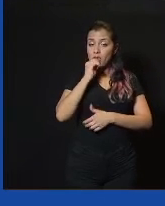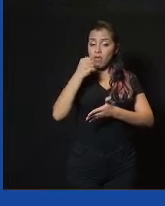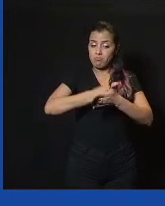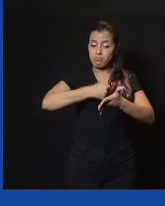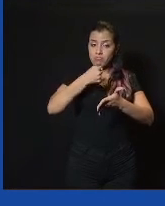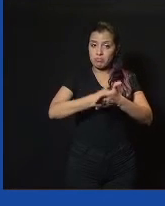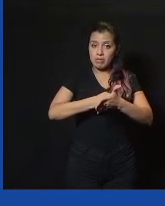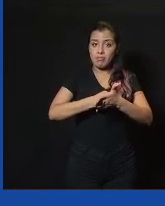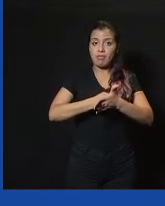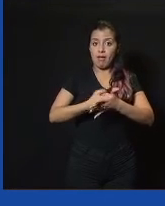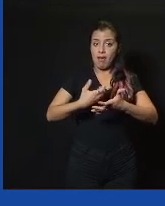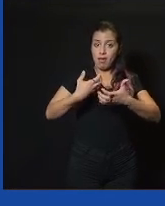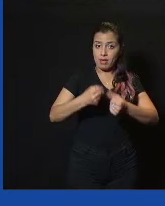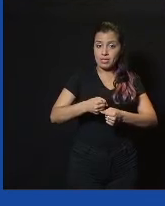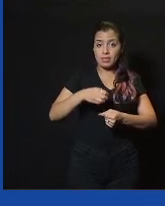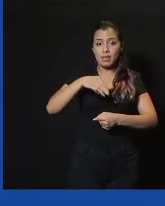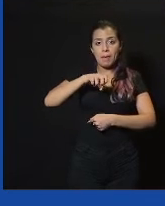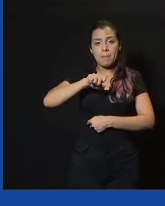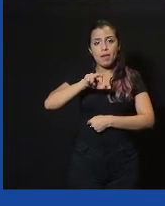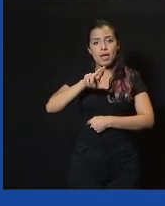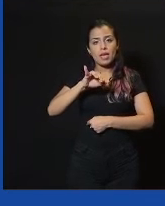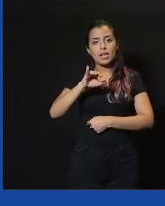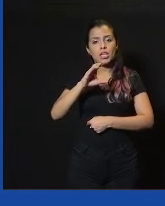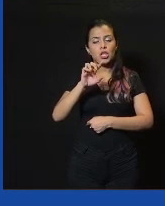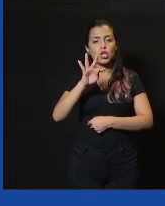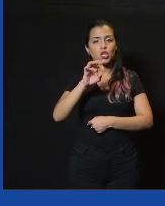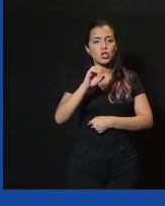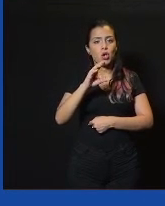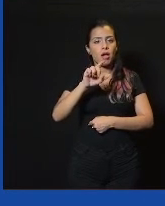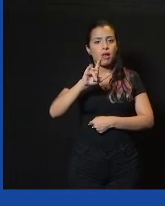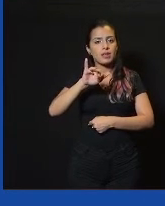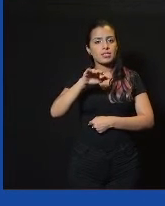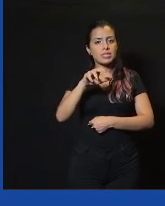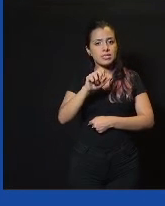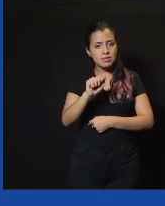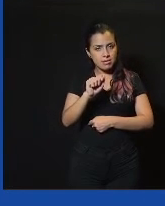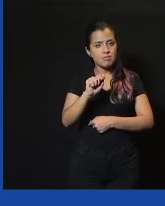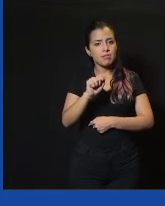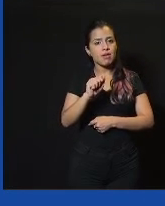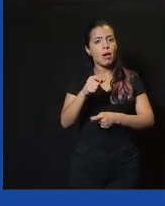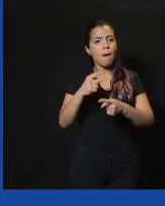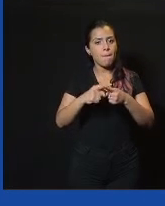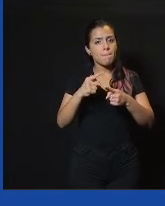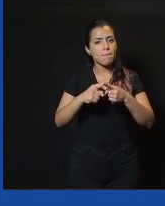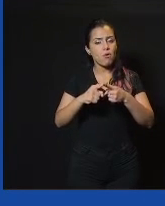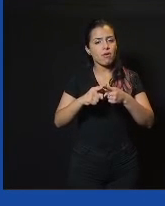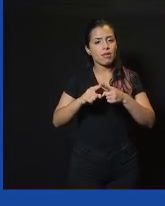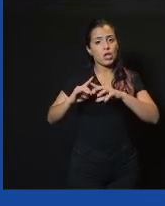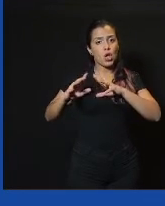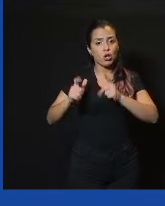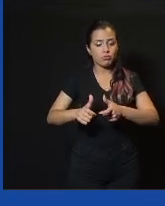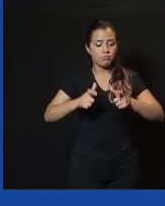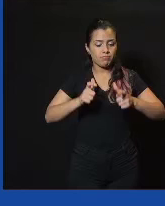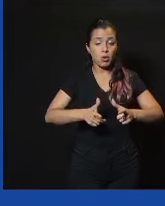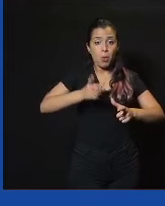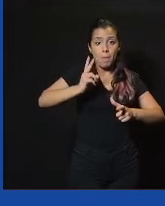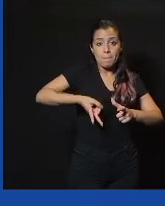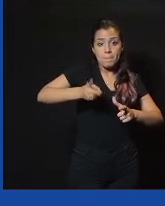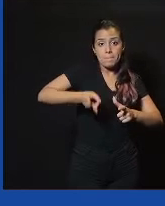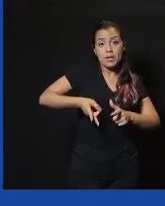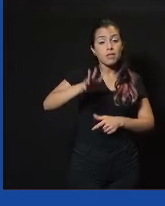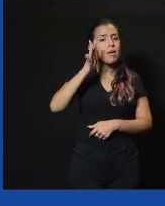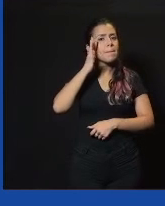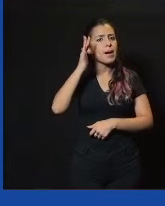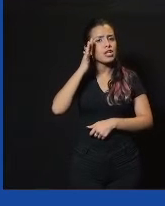meritocracia, são obrigadas a constatar após a pandemia que só existe meritocracia se todos partem do mesmo lugar. Se você ganha uma corrida de 100